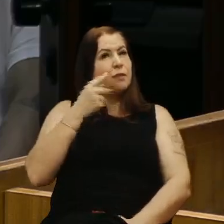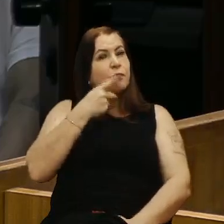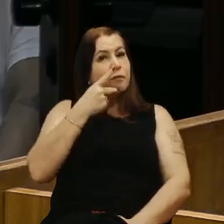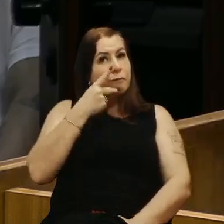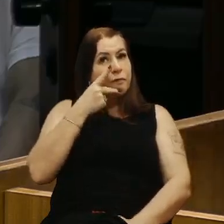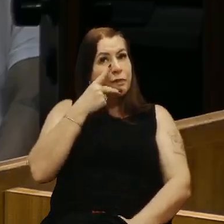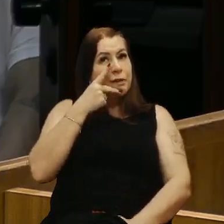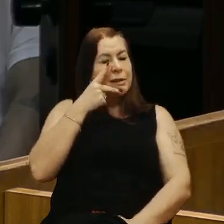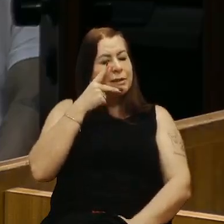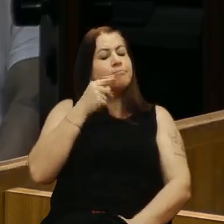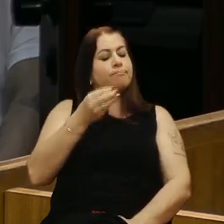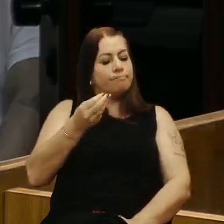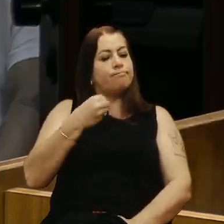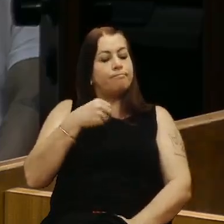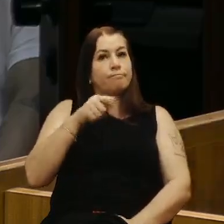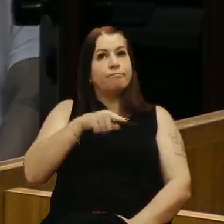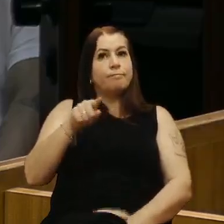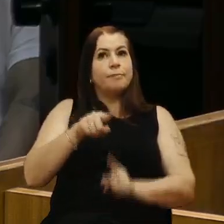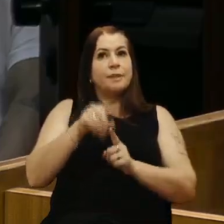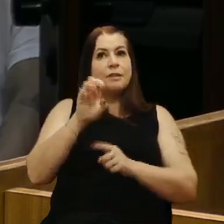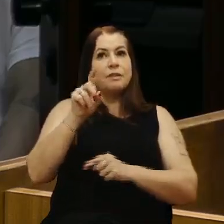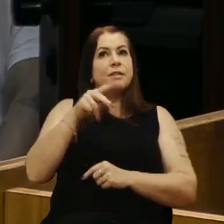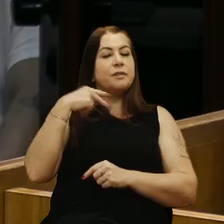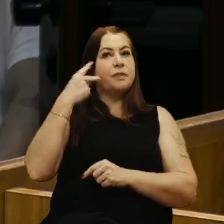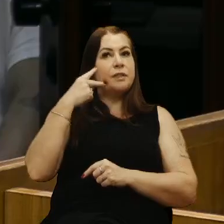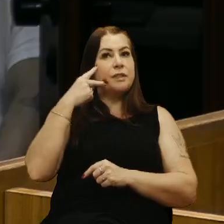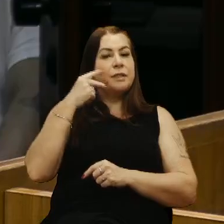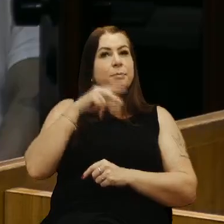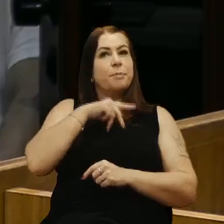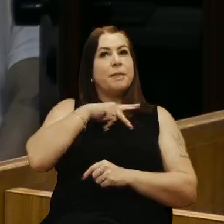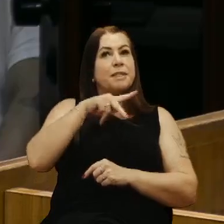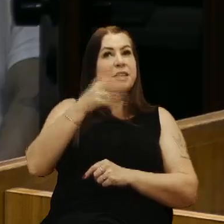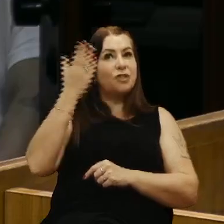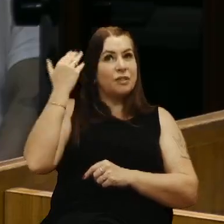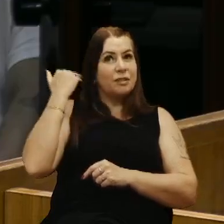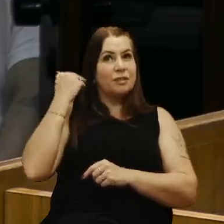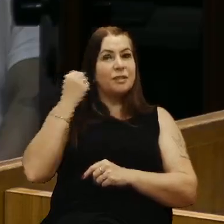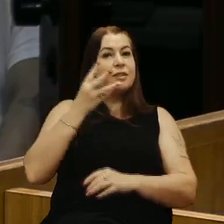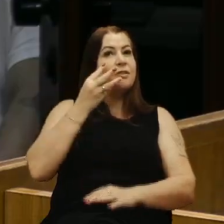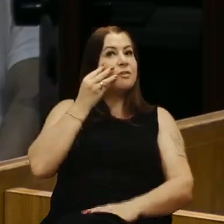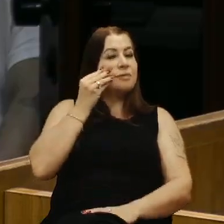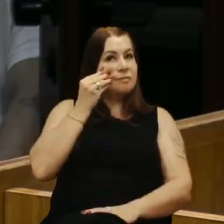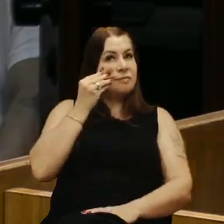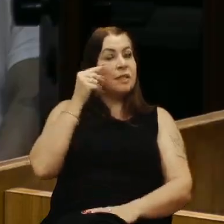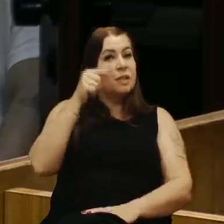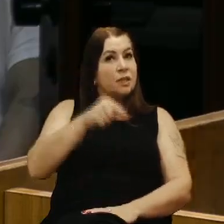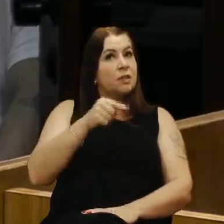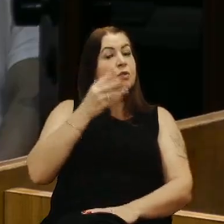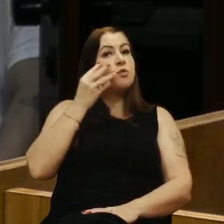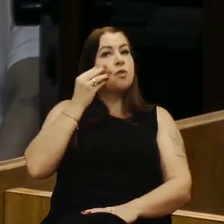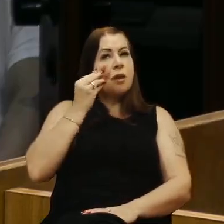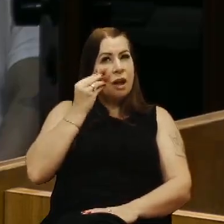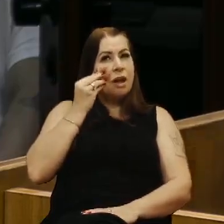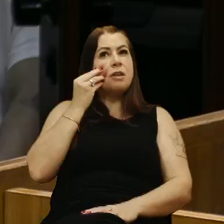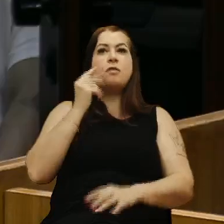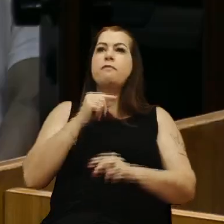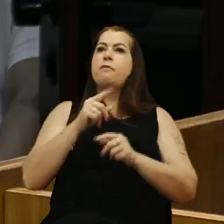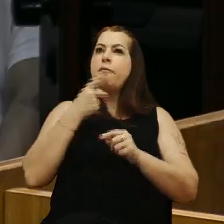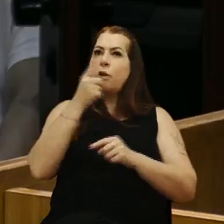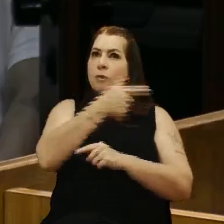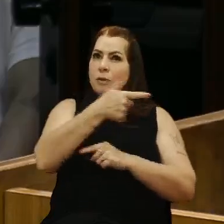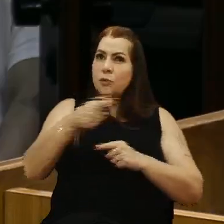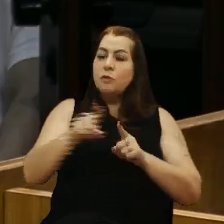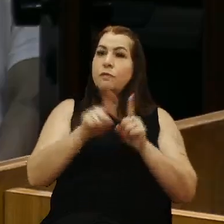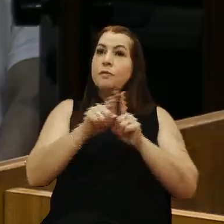fala que me contemplou muito do ex-vereador e ex-presidente dessa casa, Zoraido Silva. E o Zoraido foi muito